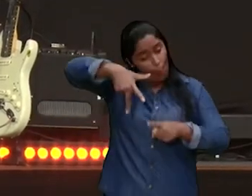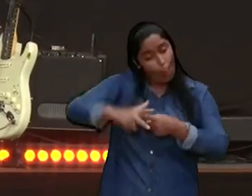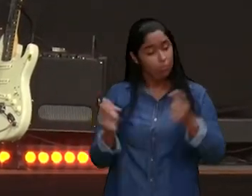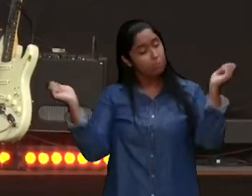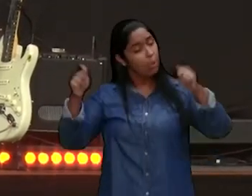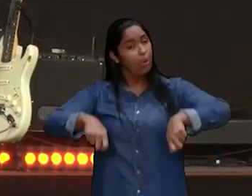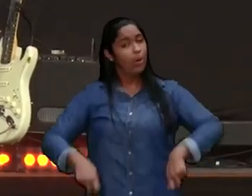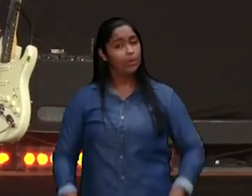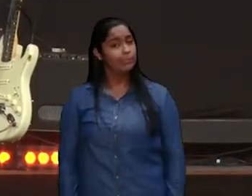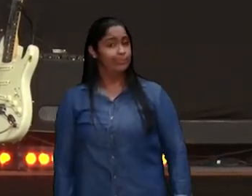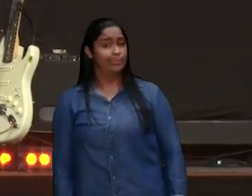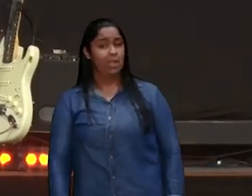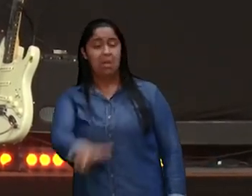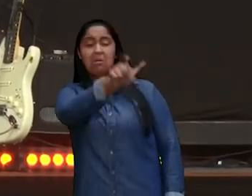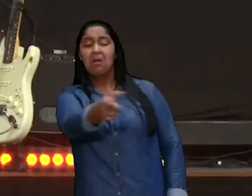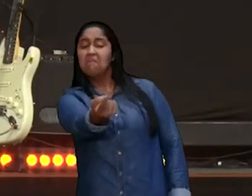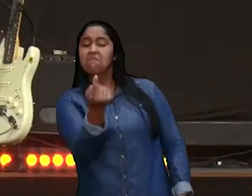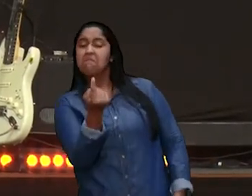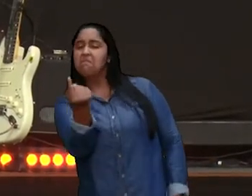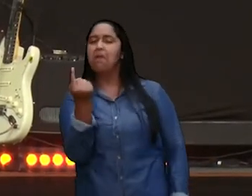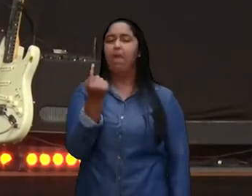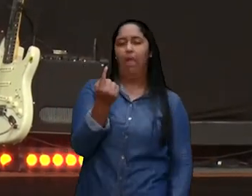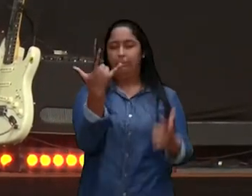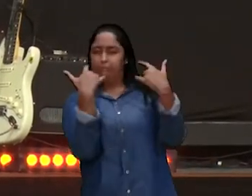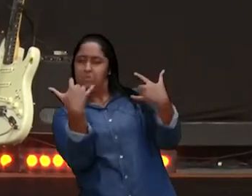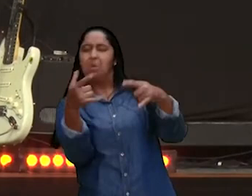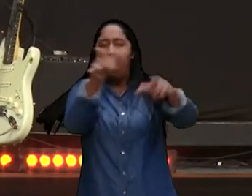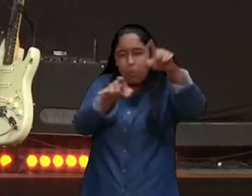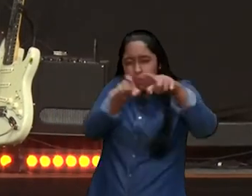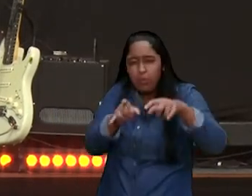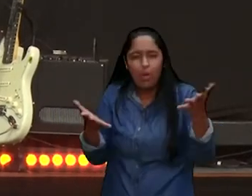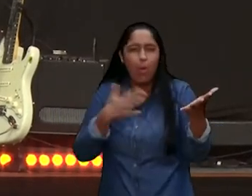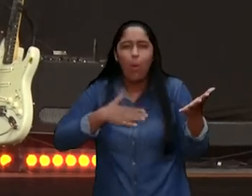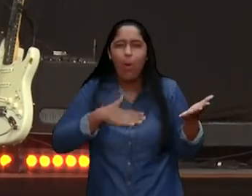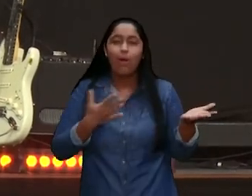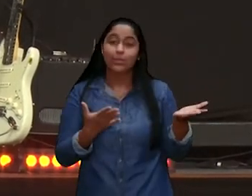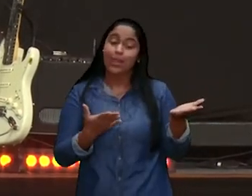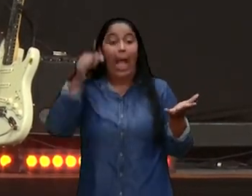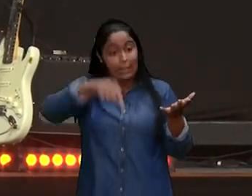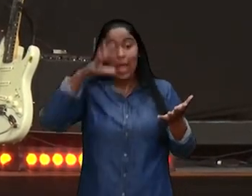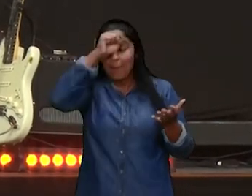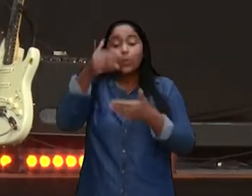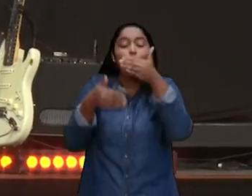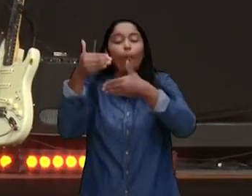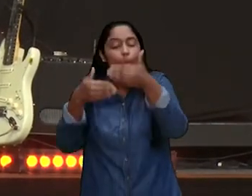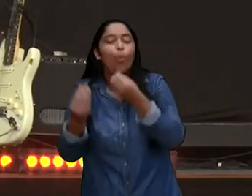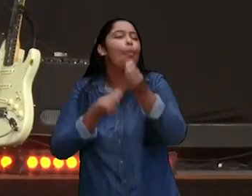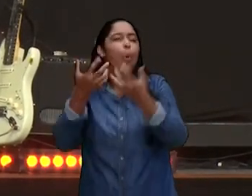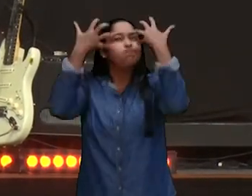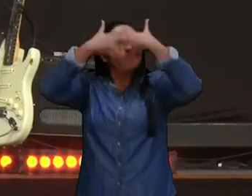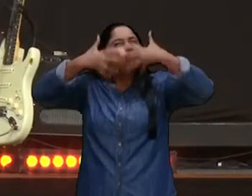obra aquela menina ali vem com a roupa indecente é aqui que ela vai direitar começar a andar com uma roupa legal bonita moderna